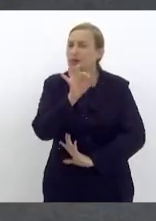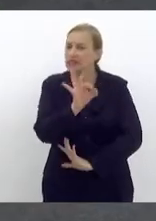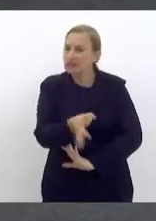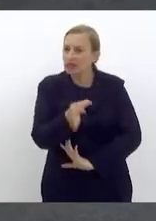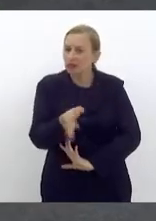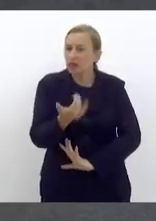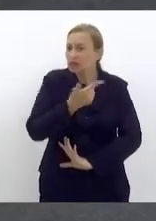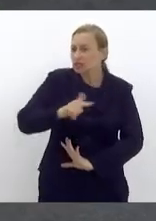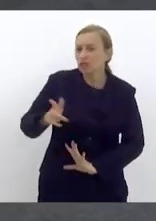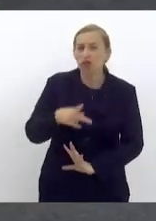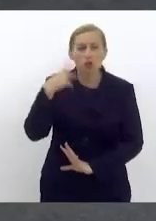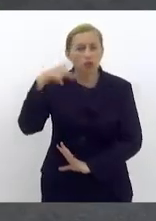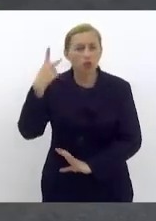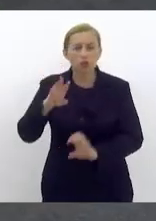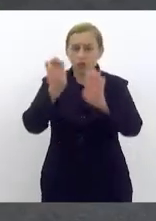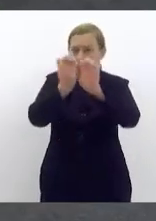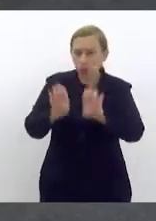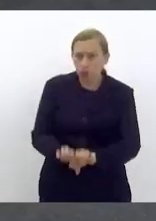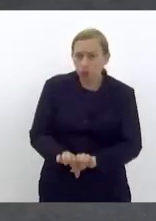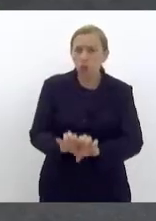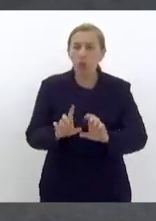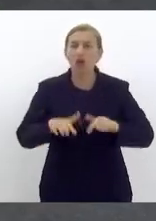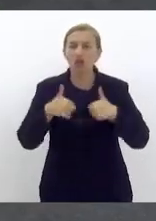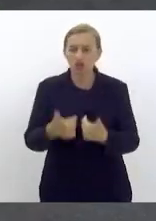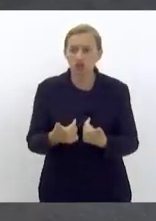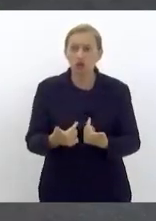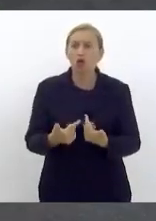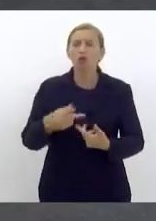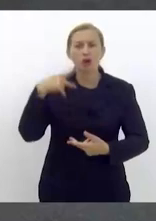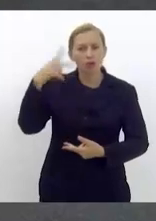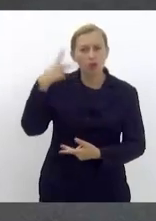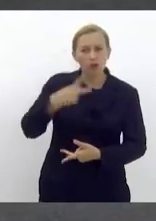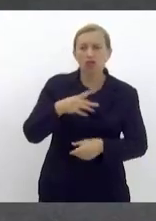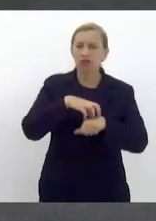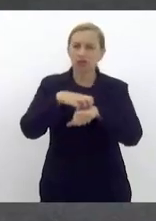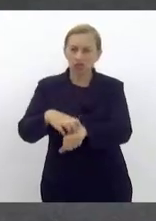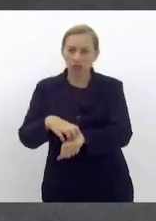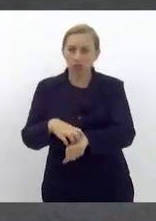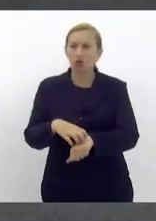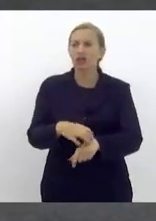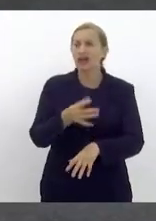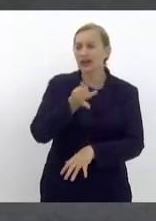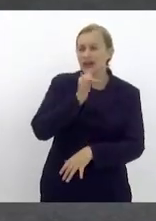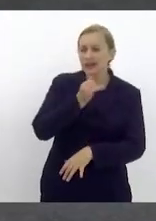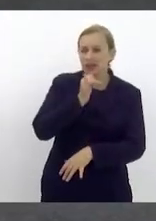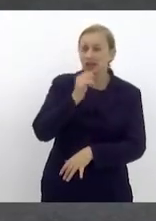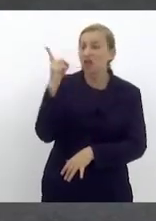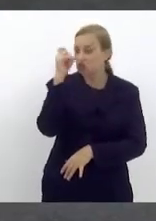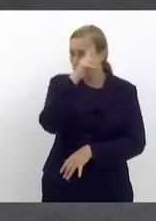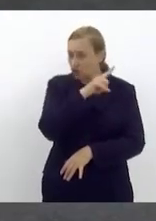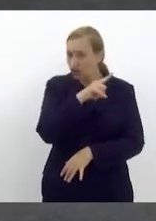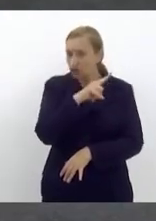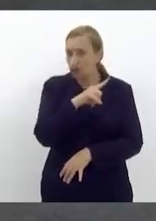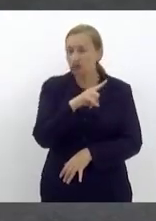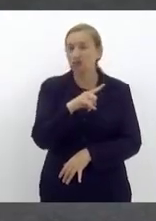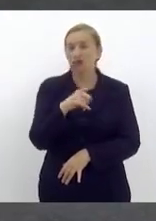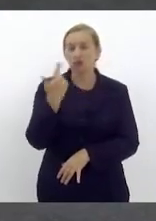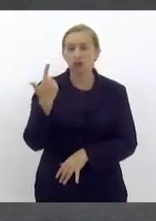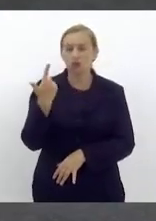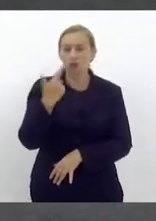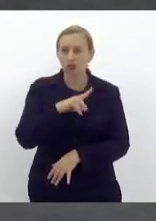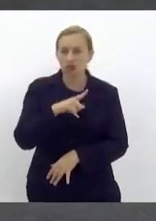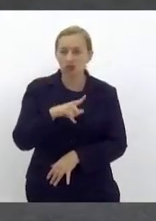gente não tem uma política estrutural funcionando, como a política de transporte, por exemplo, dificilmente a gente vai respaldar